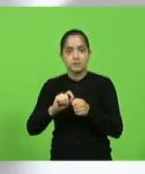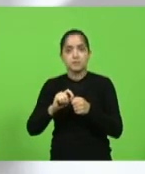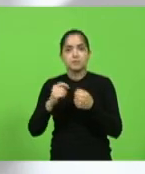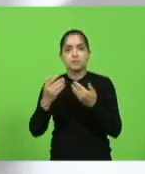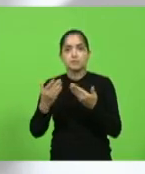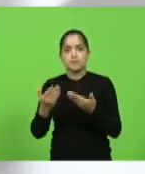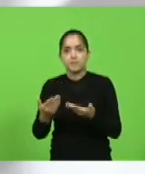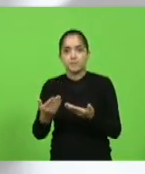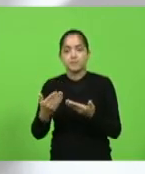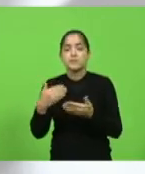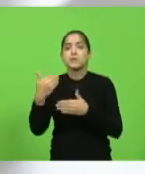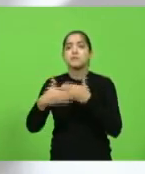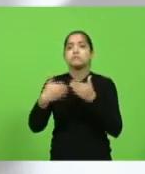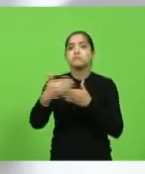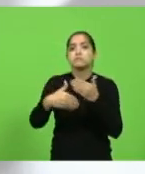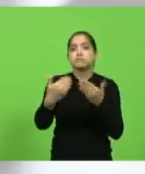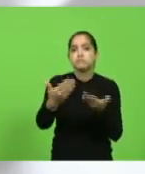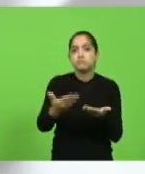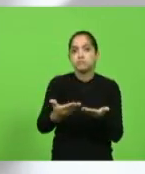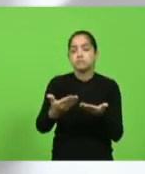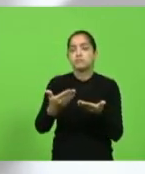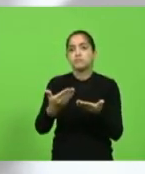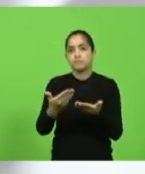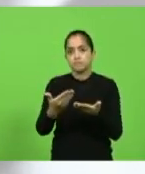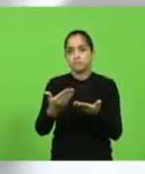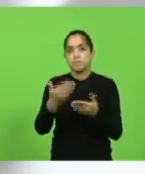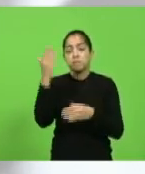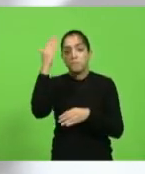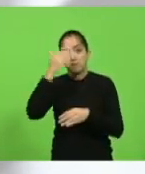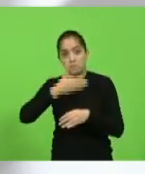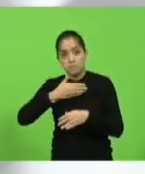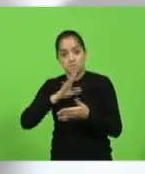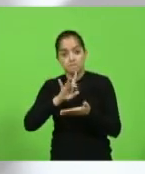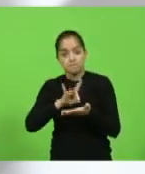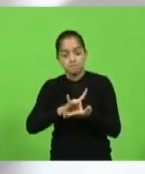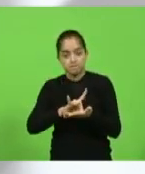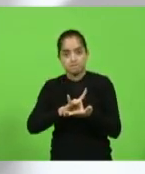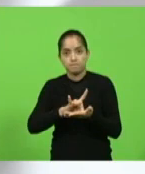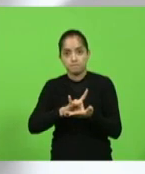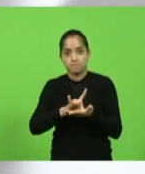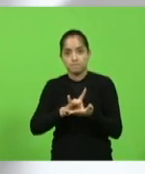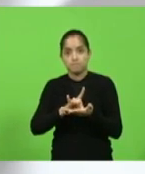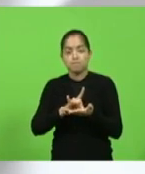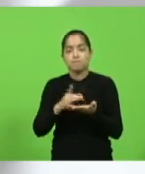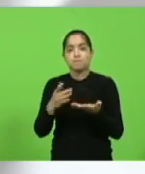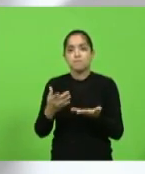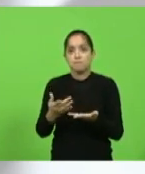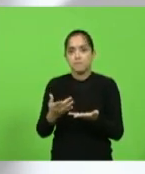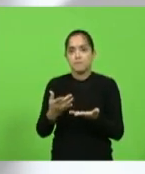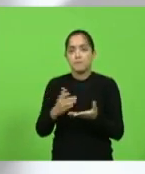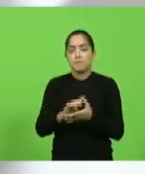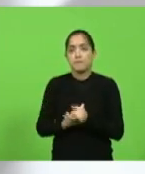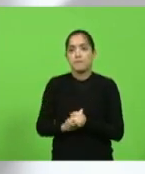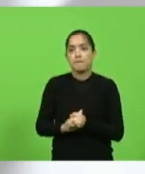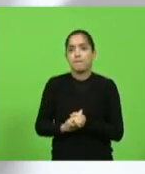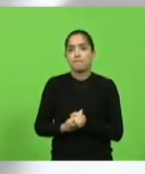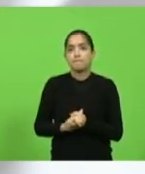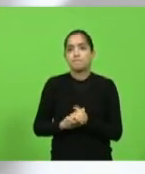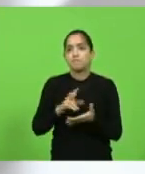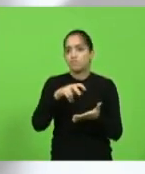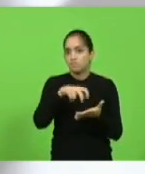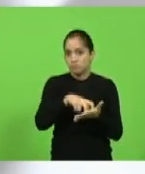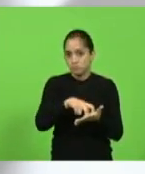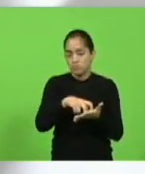seu status para a condição de provas plenas, hábeis o suficiente para alicerçar um edito condenatório, firmado